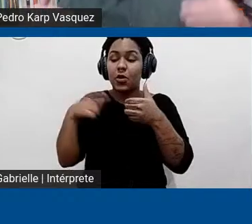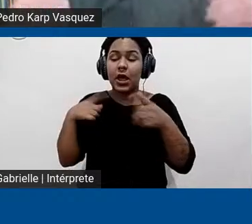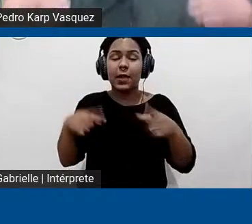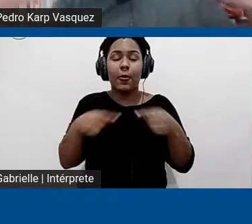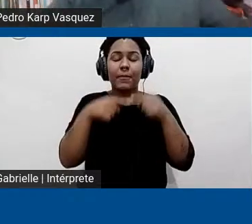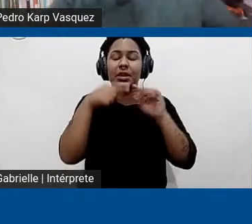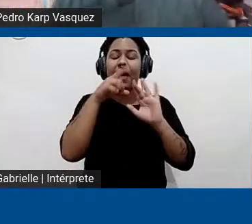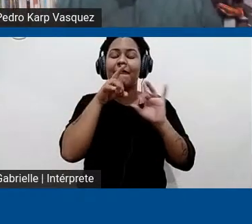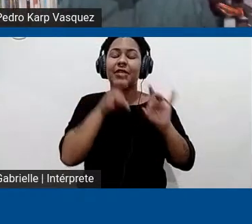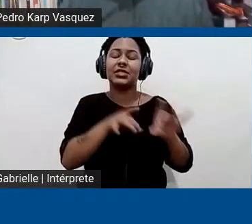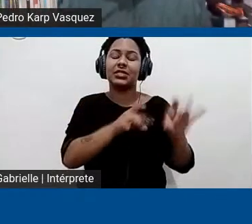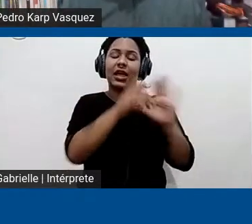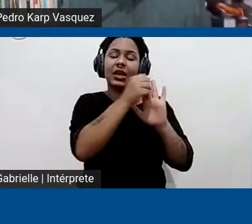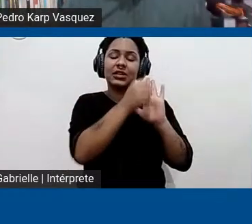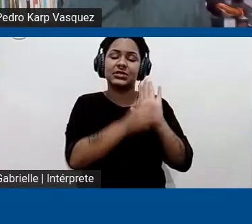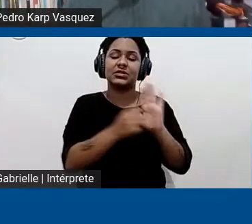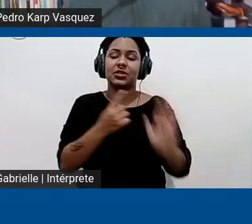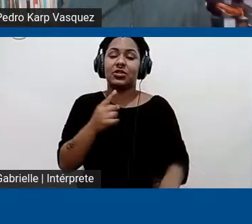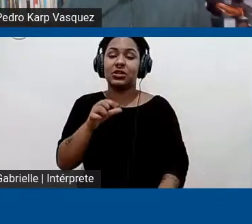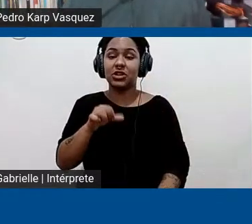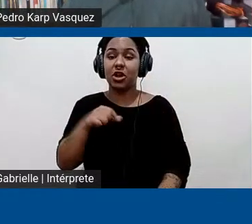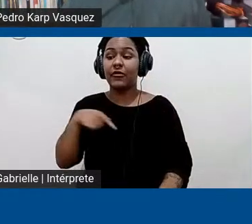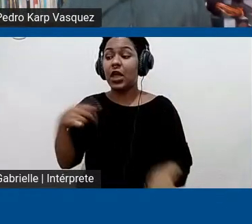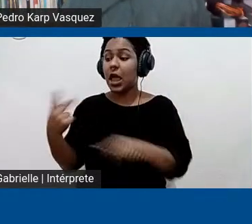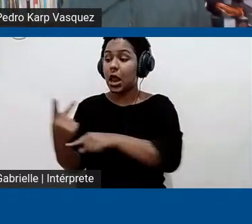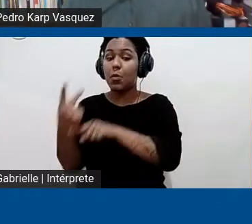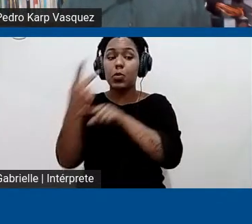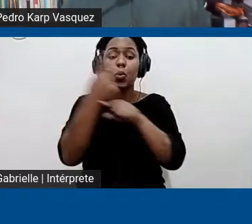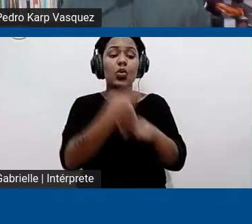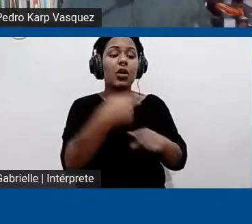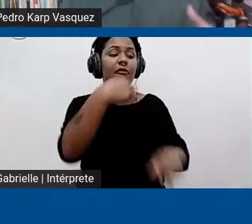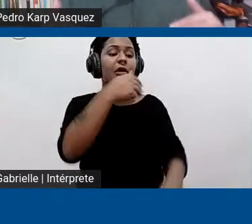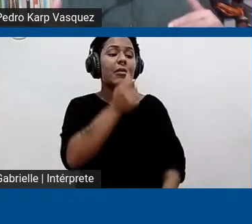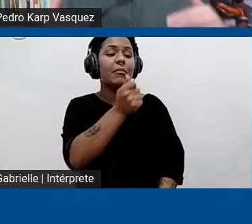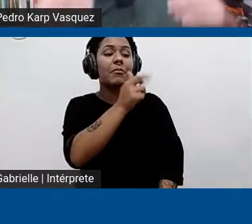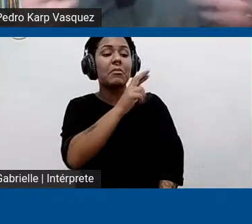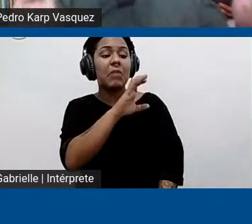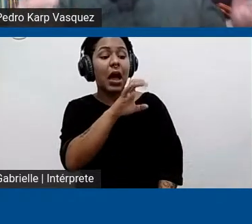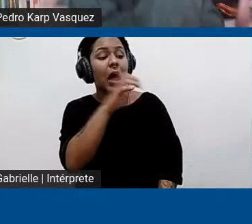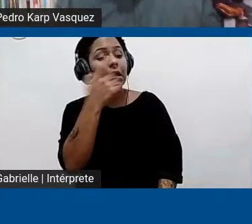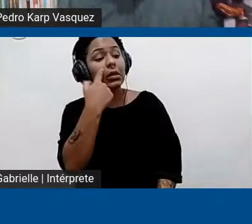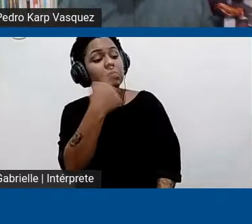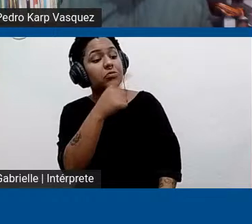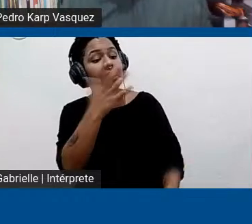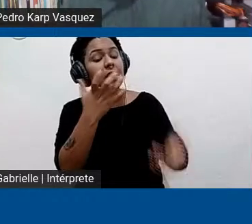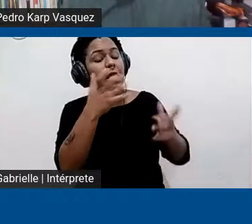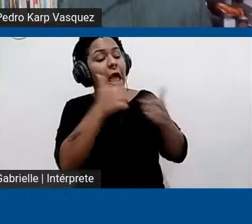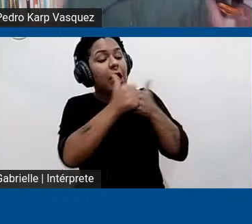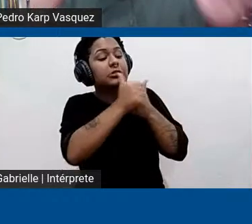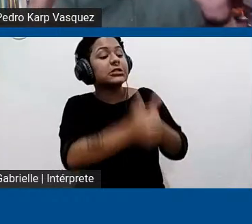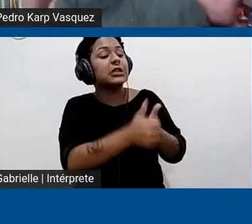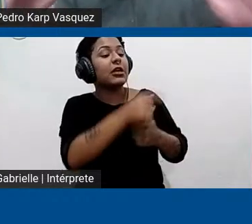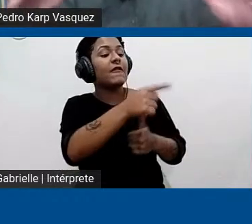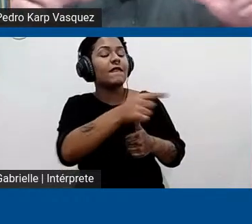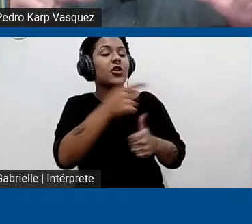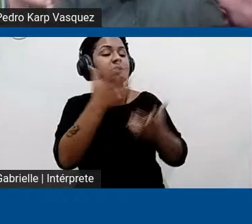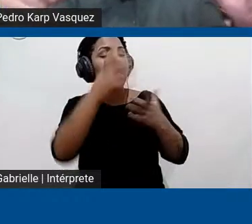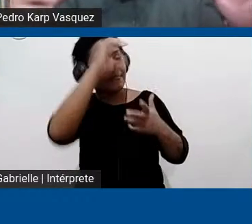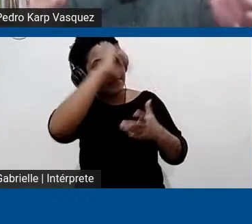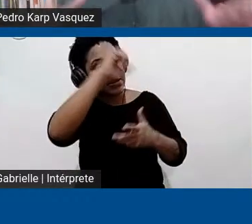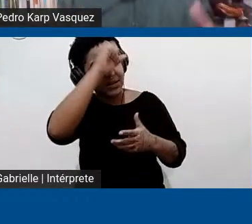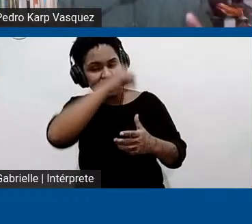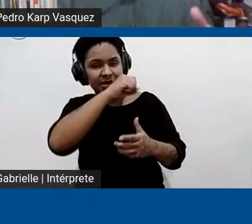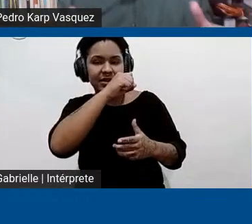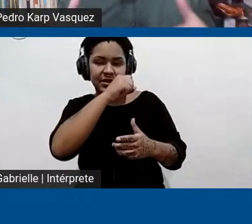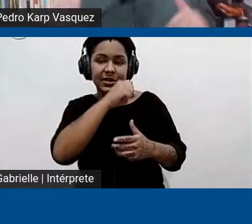Ele, inclusive, procurava o Marco Ferrez para se colocar como discípulo dele, né? E a câmera de